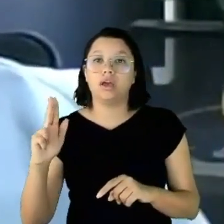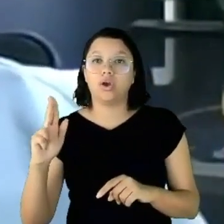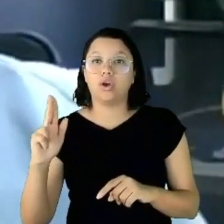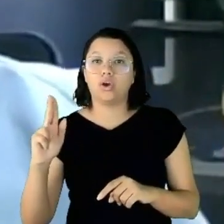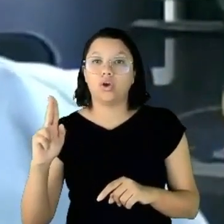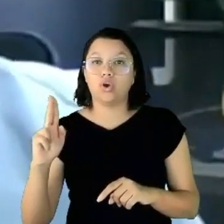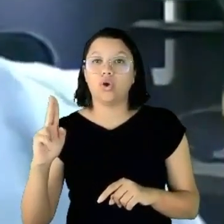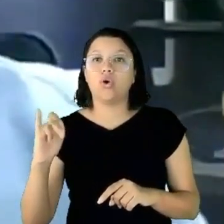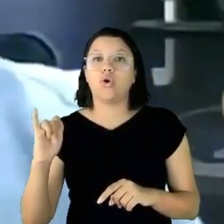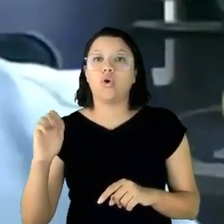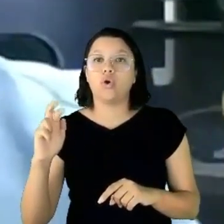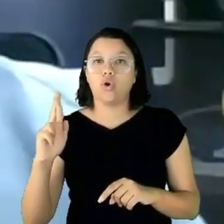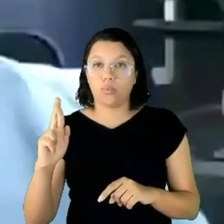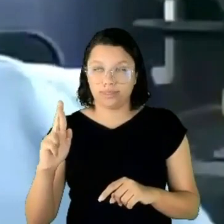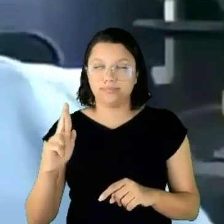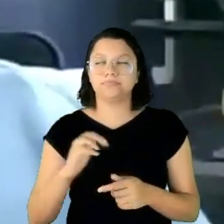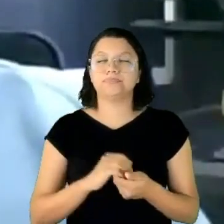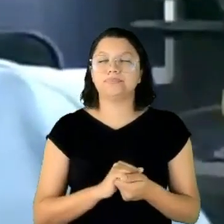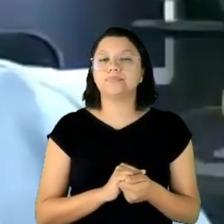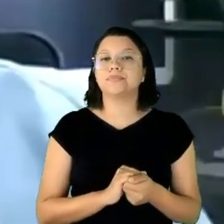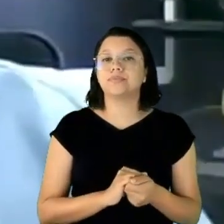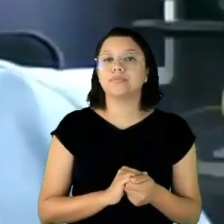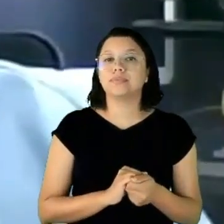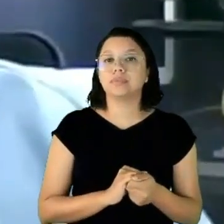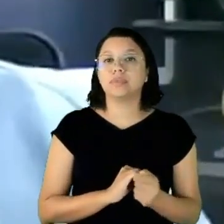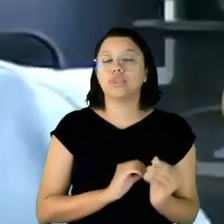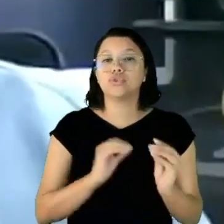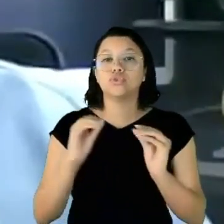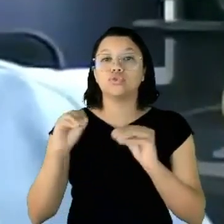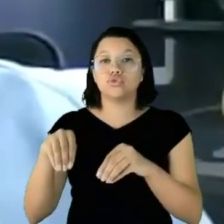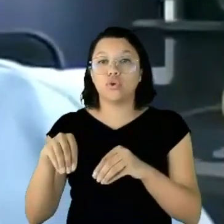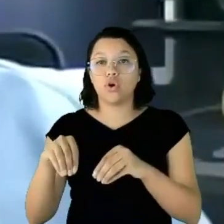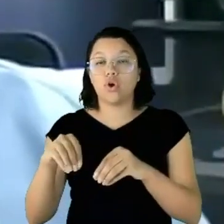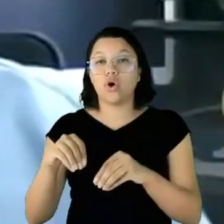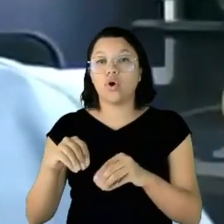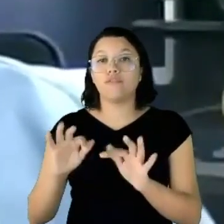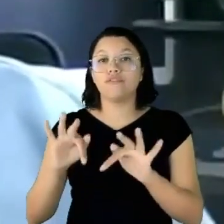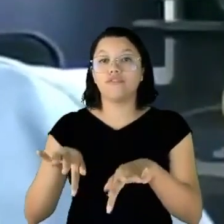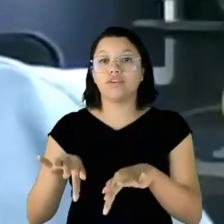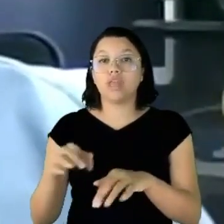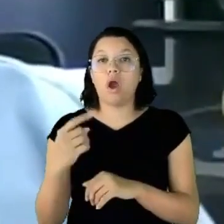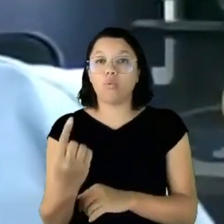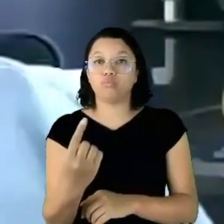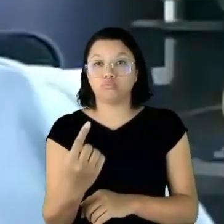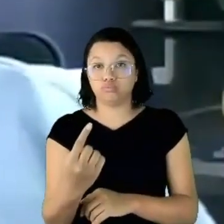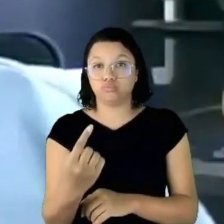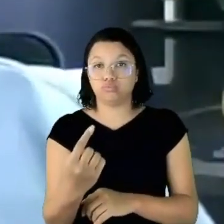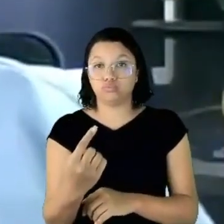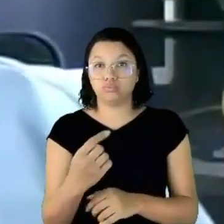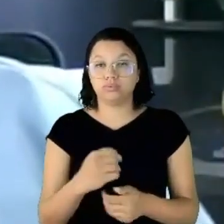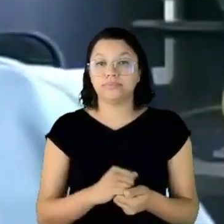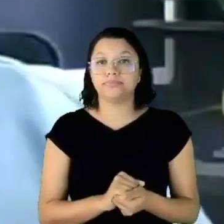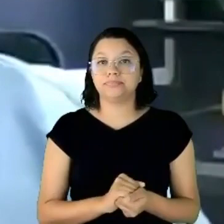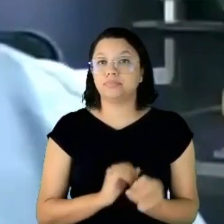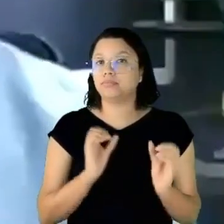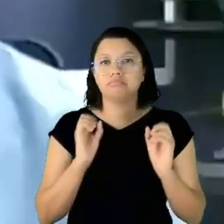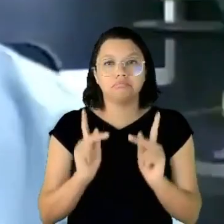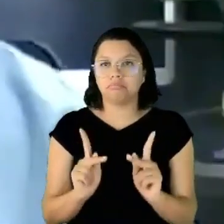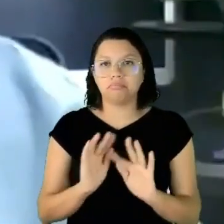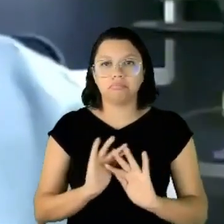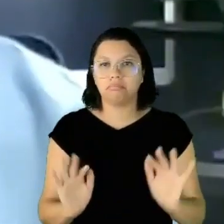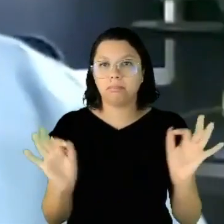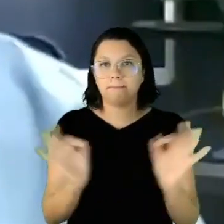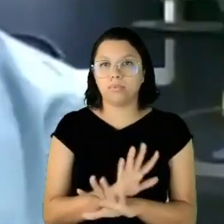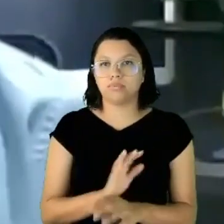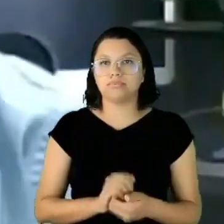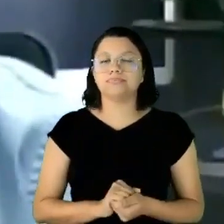1 só joga 1 naquela parte naquela parte do box você joga final 1 e dá incluir novamente pronto